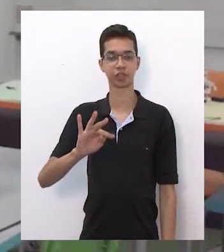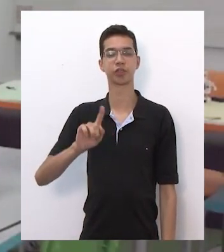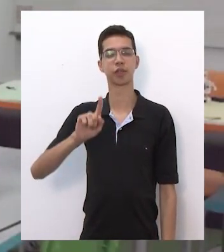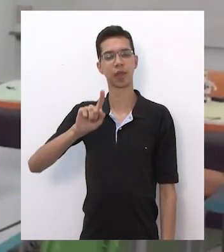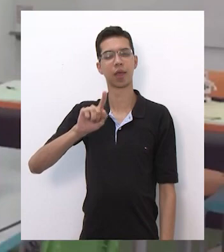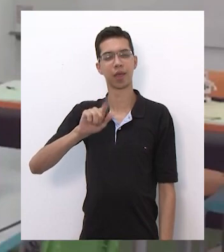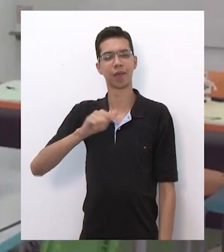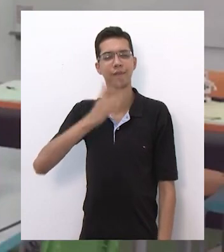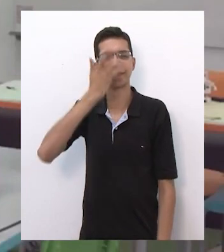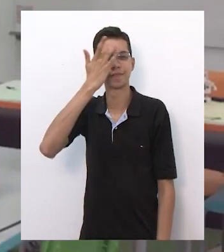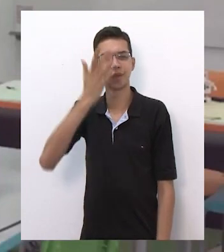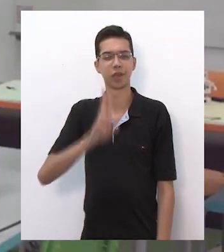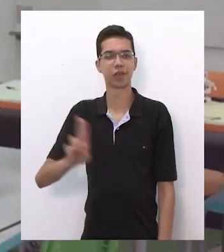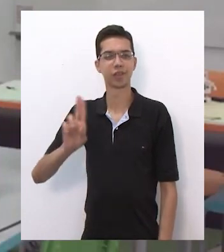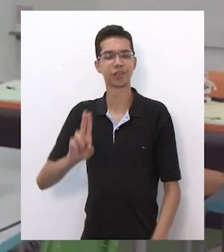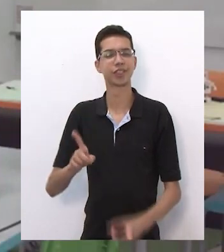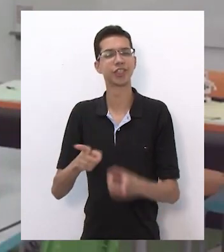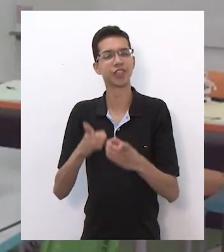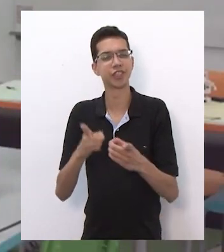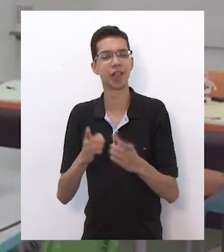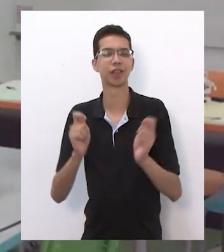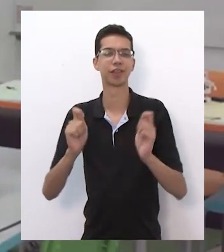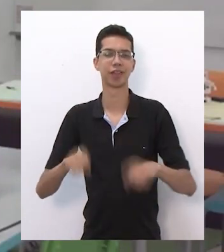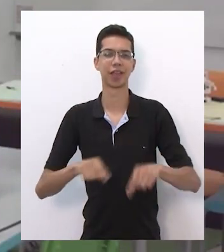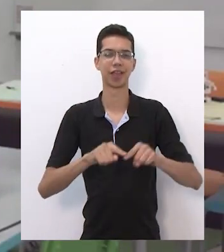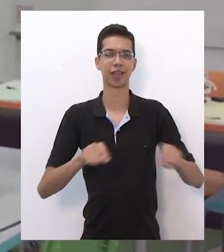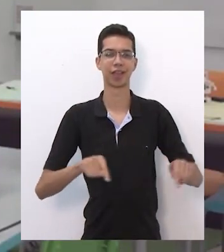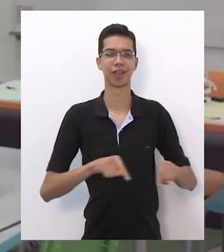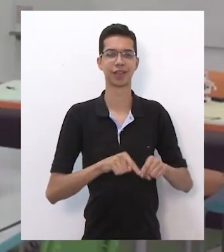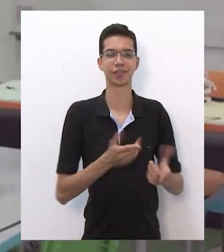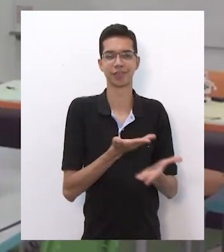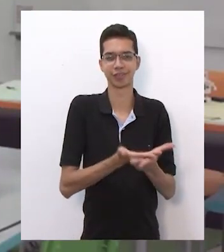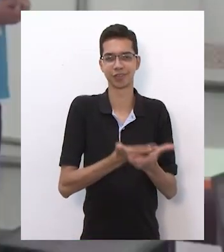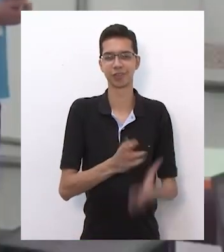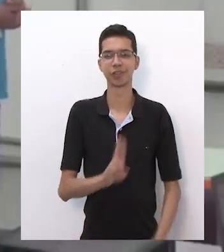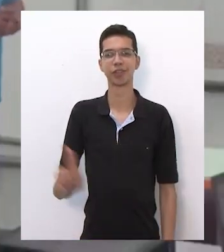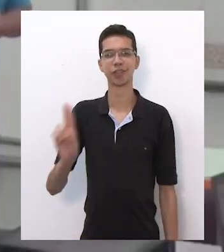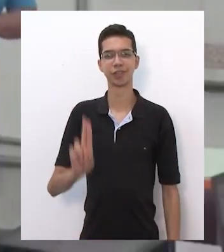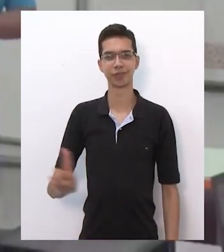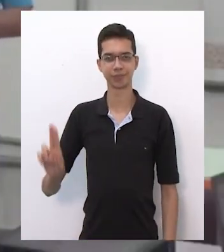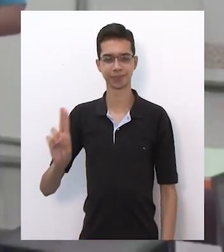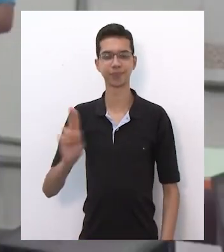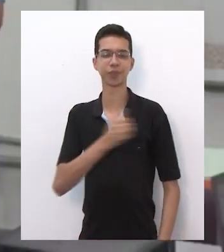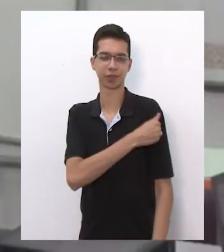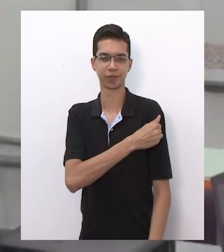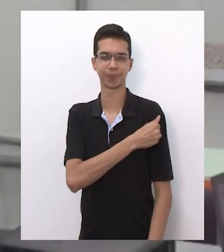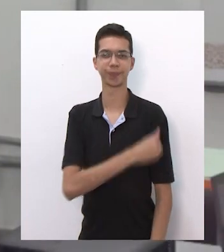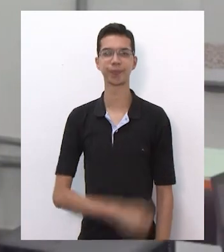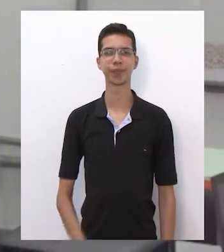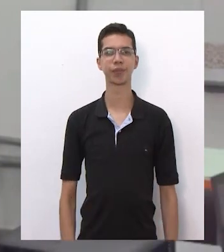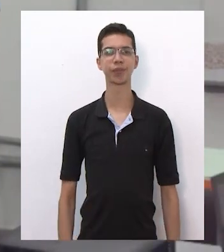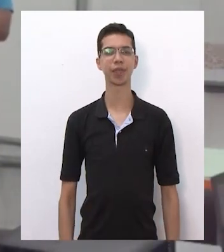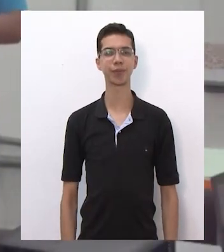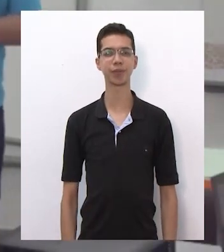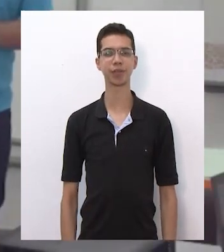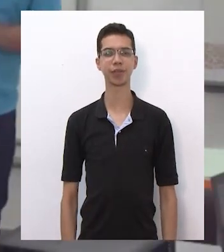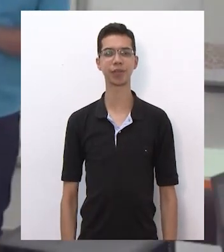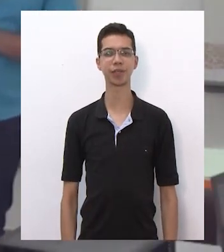mais didática para a gente trabalhar em sala de aula, para a gente trabalhar com os nossos alunos. O objetivo de vocês hoje